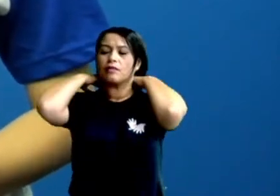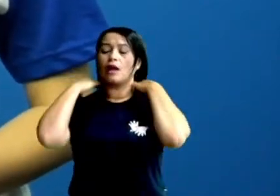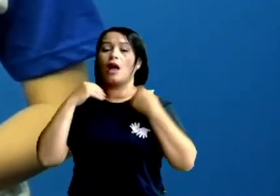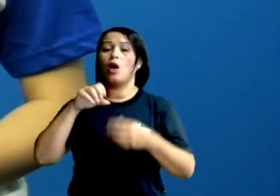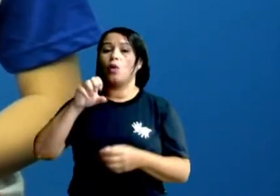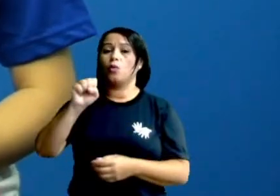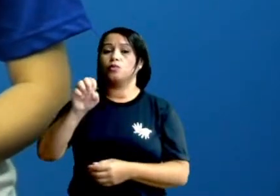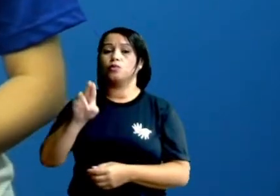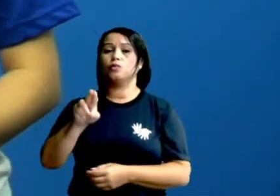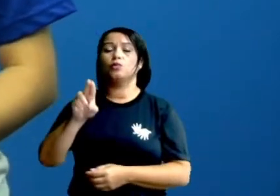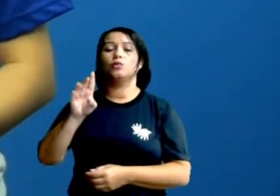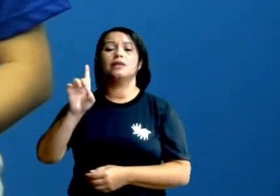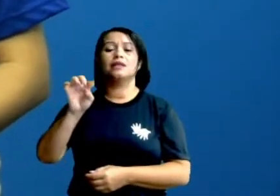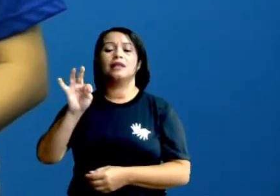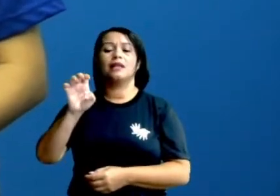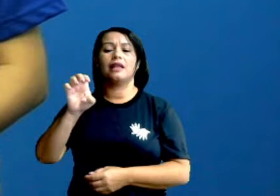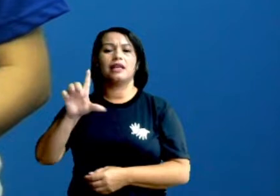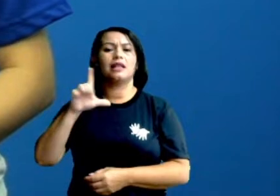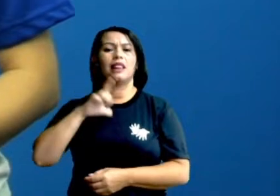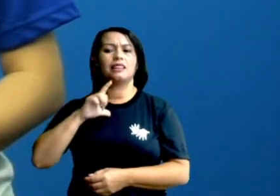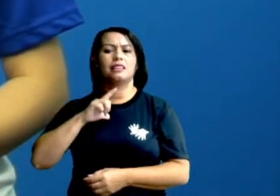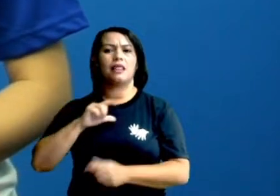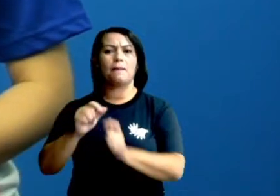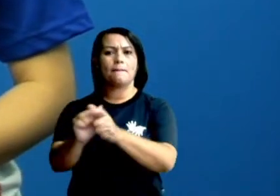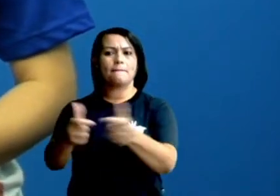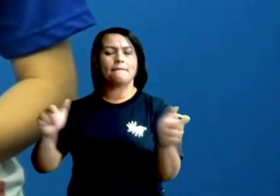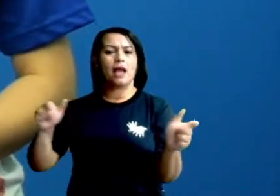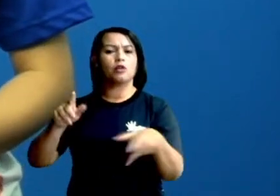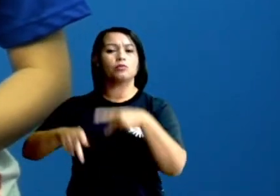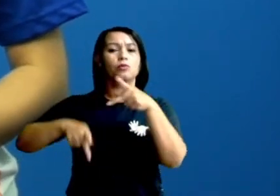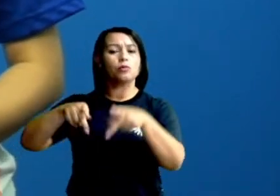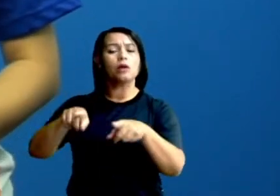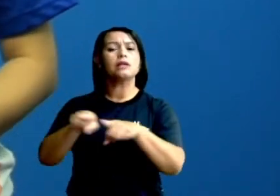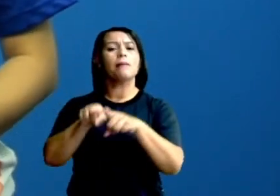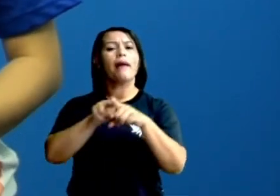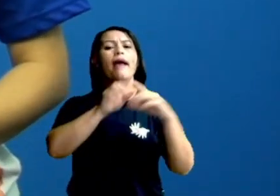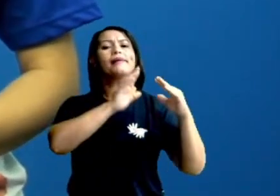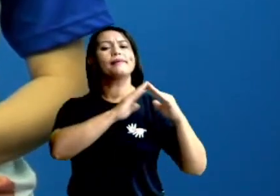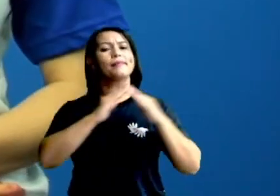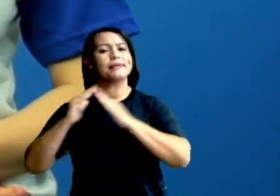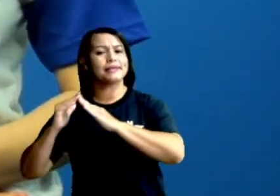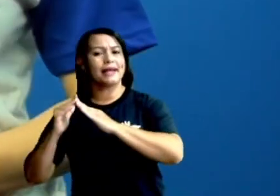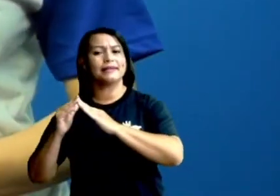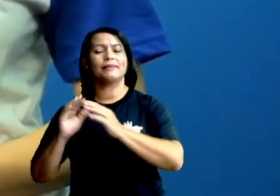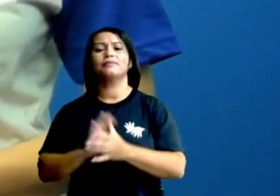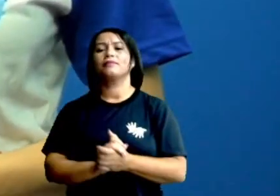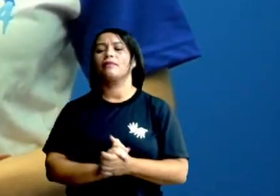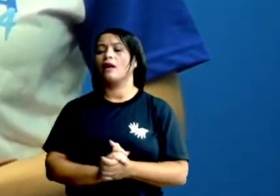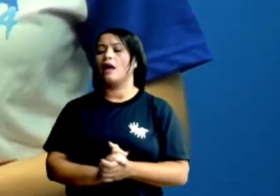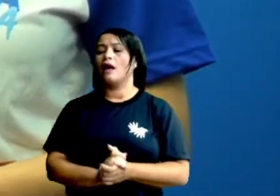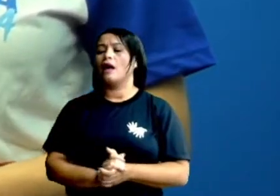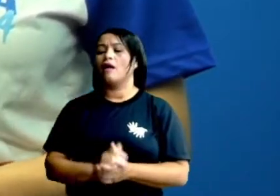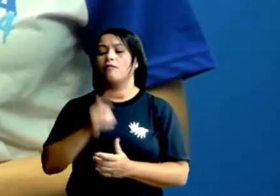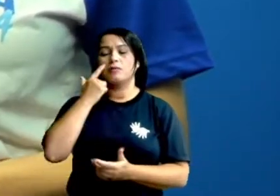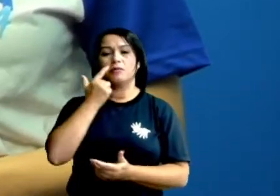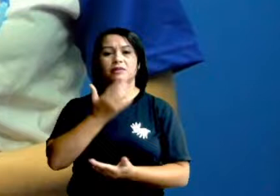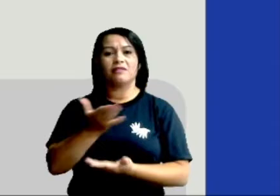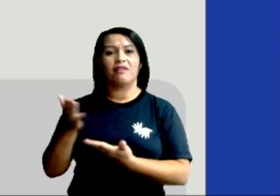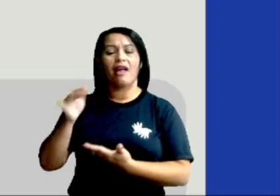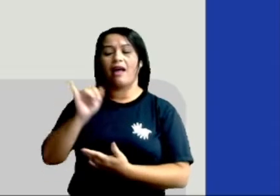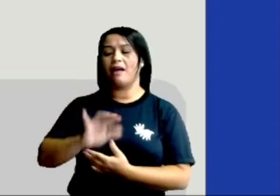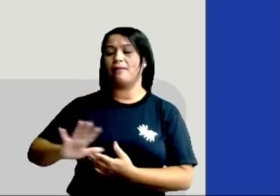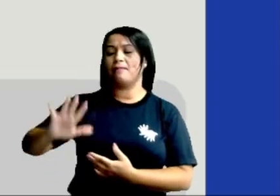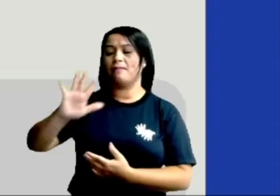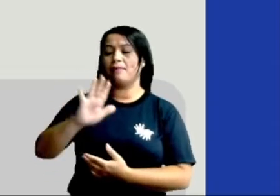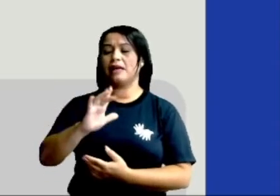O Sudeste é a região mais populosa e urbanizada. Então, vamos agora olhar aqui e observar a imagem, tá?